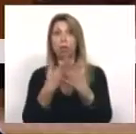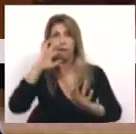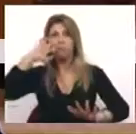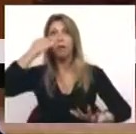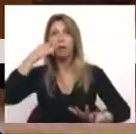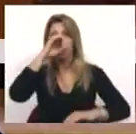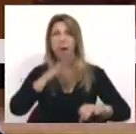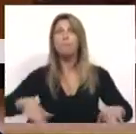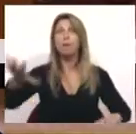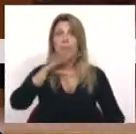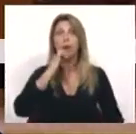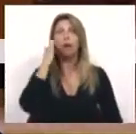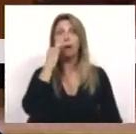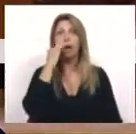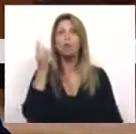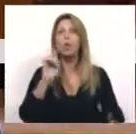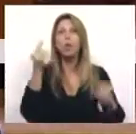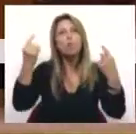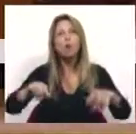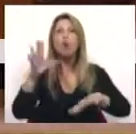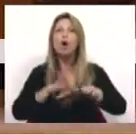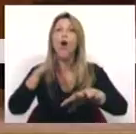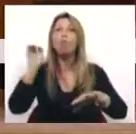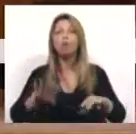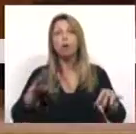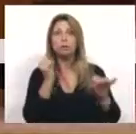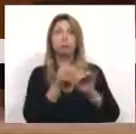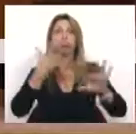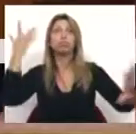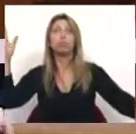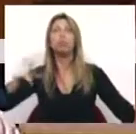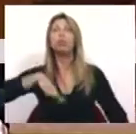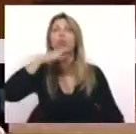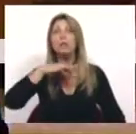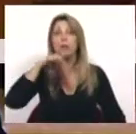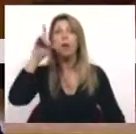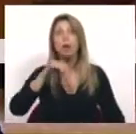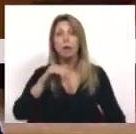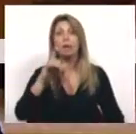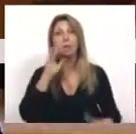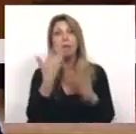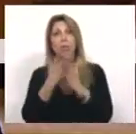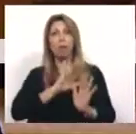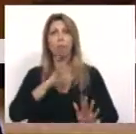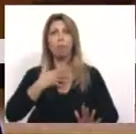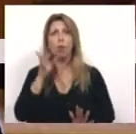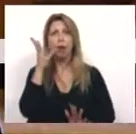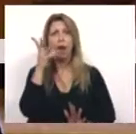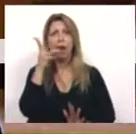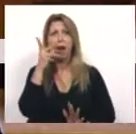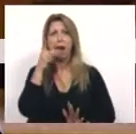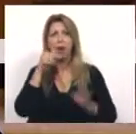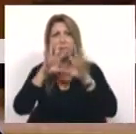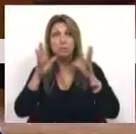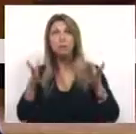graves, não apenas pela libertação excessiva de emissões poluentes e de gases com efeito de estufa, mas também pela